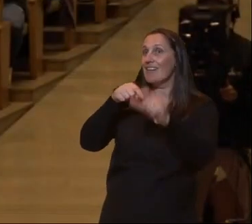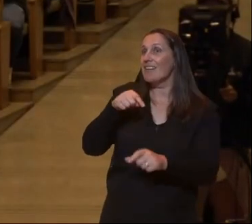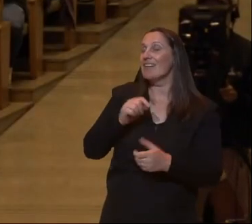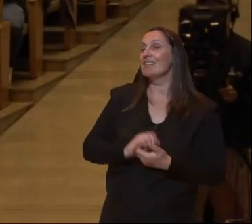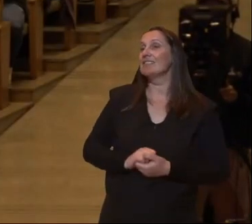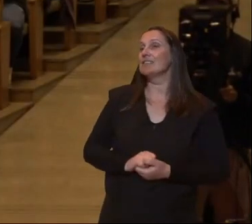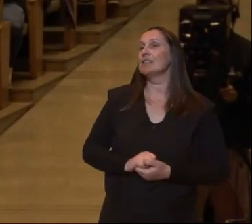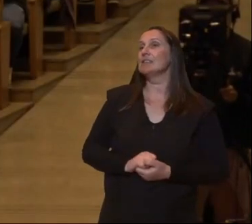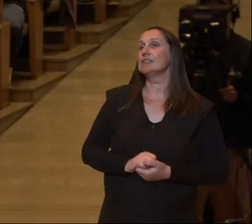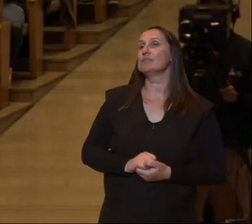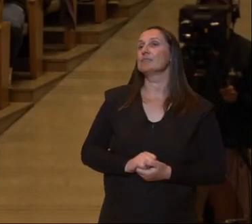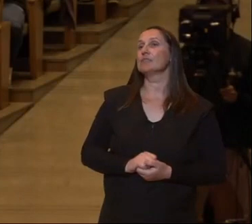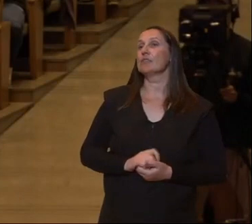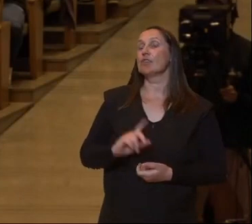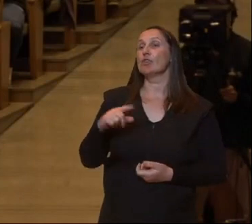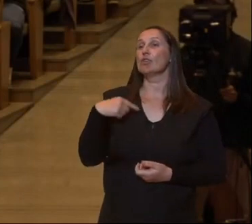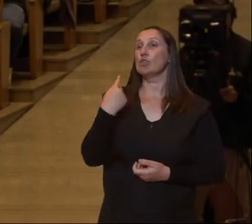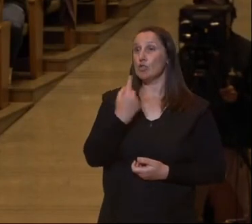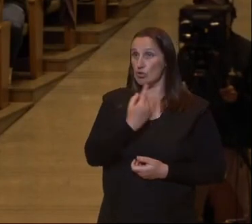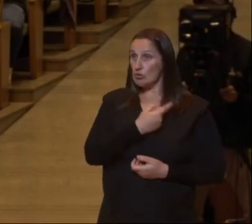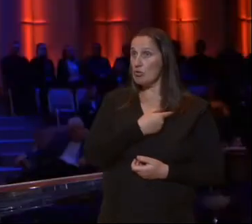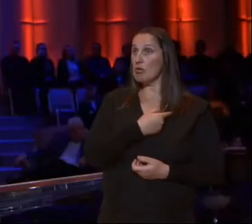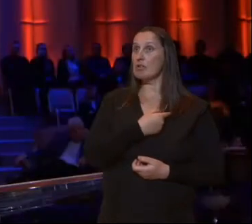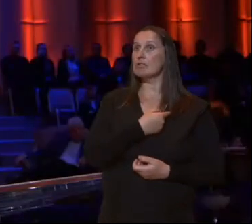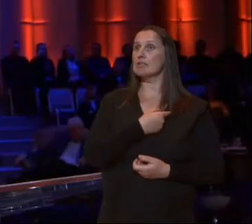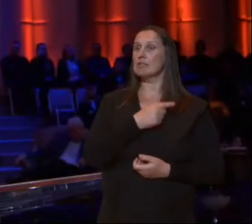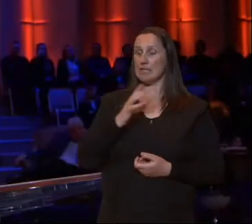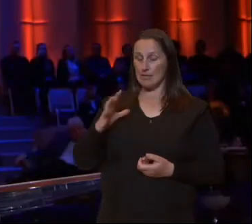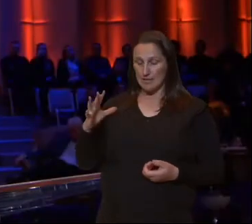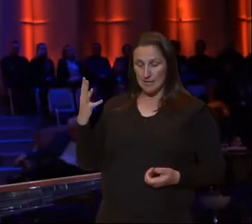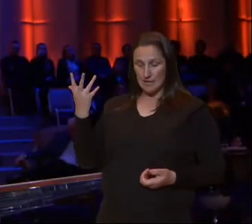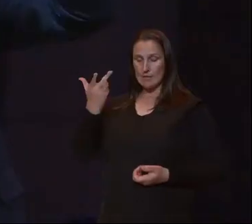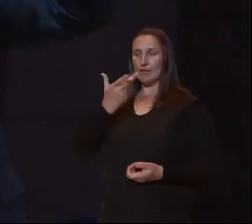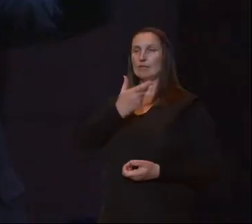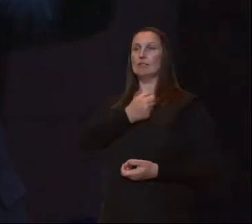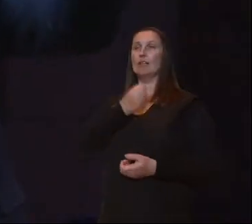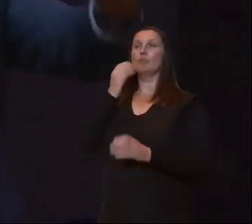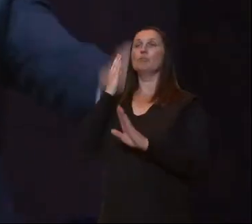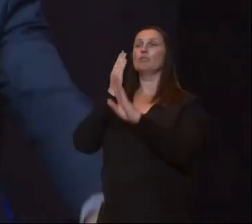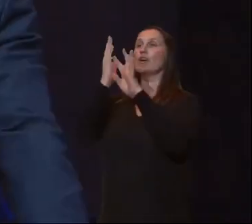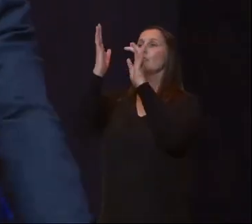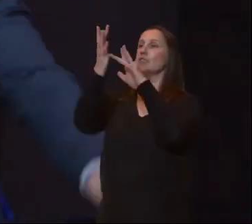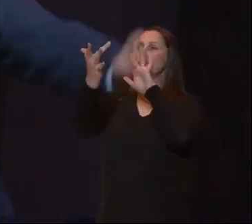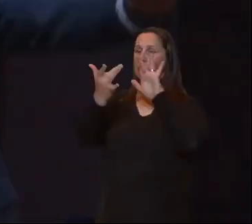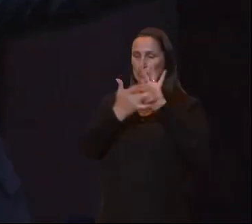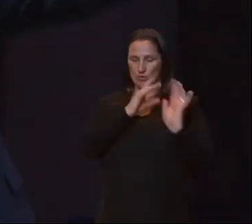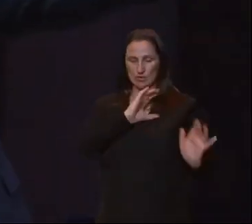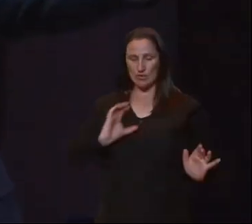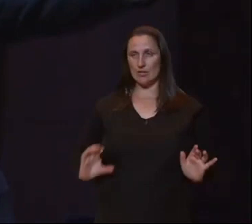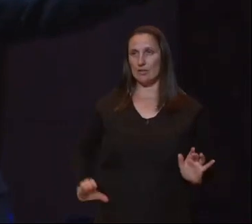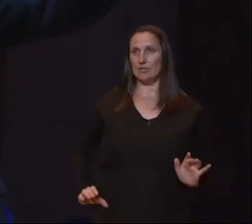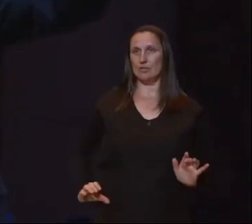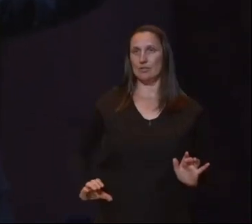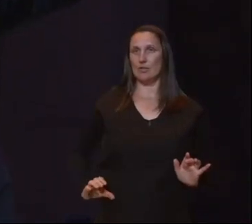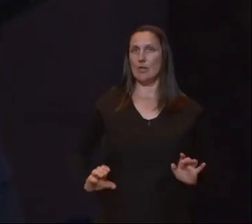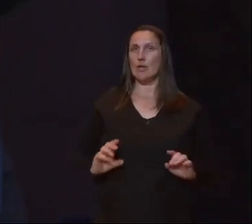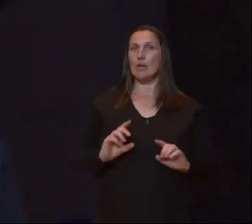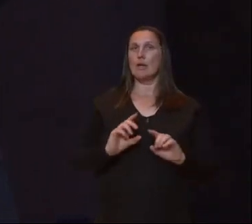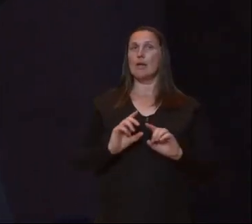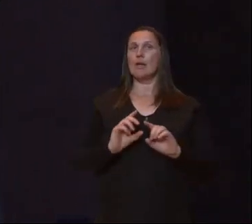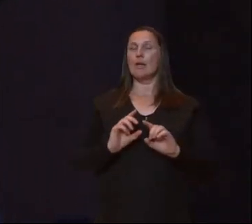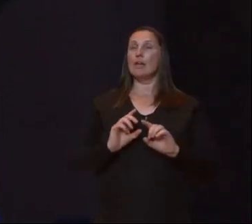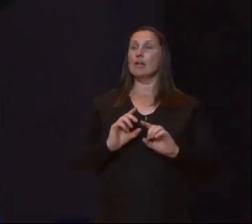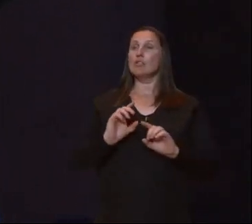Nós somos sim resgatados pela obra redentora de Cristo Jesus. Ele morreu, mas ao 3º